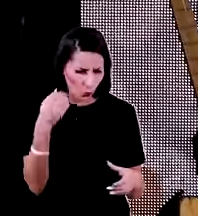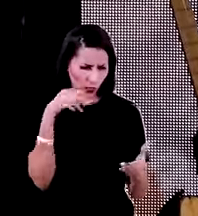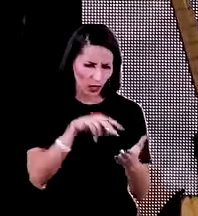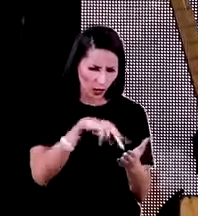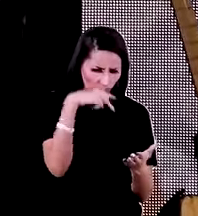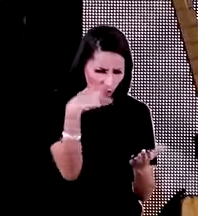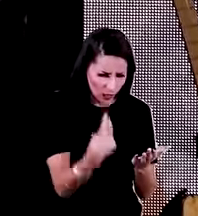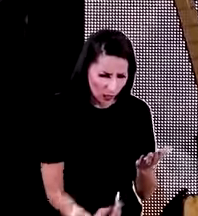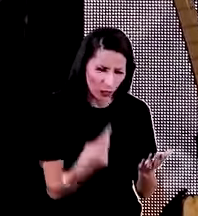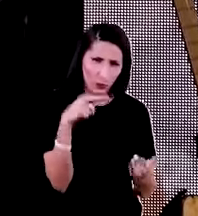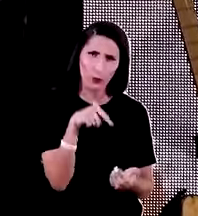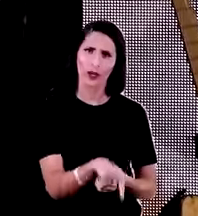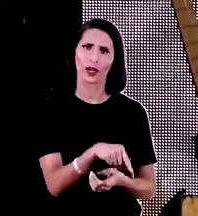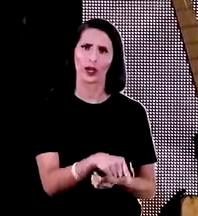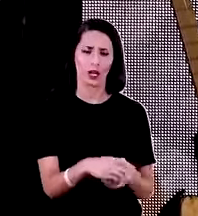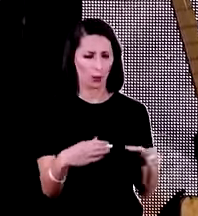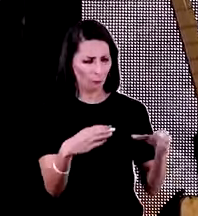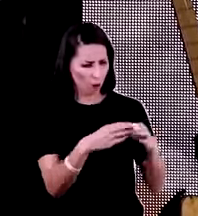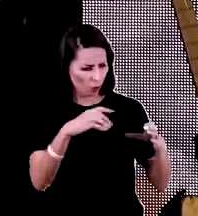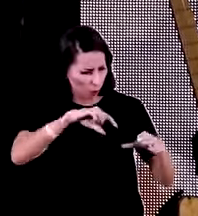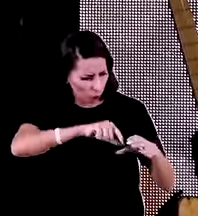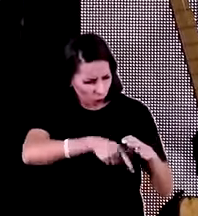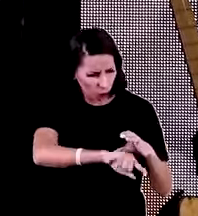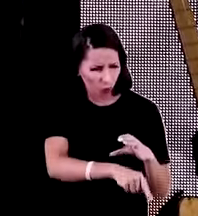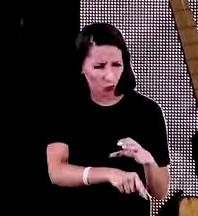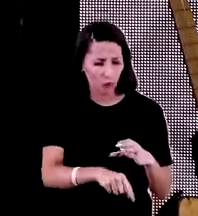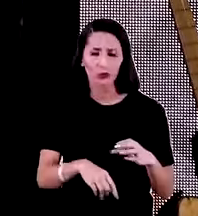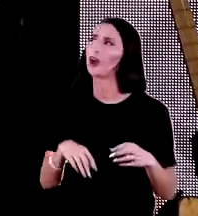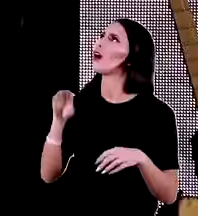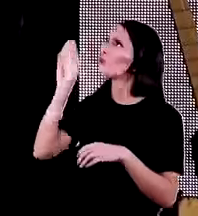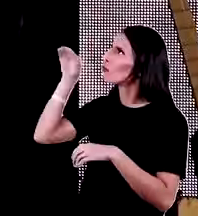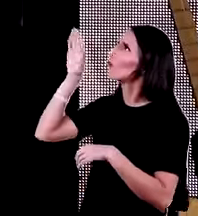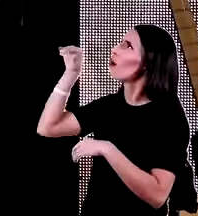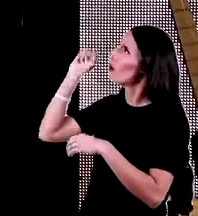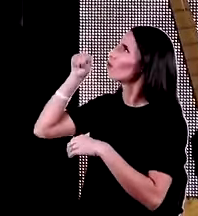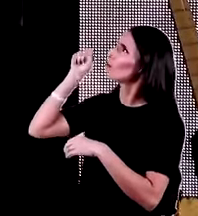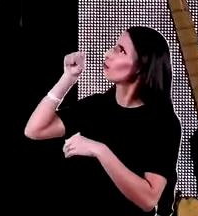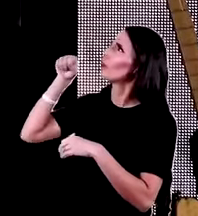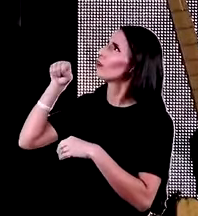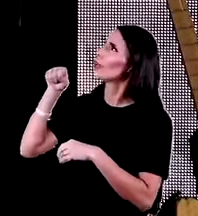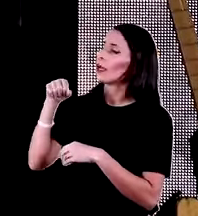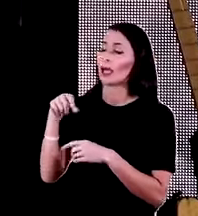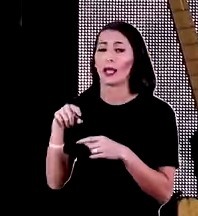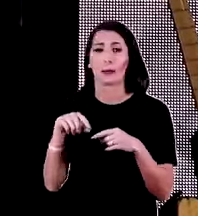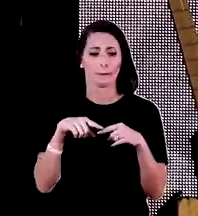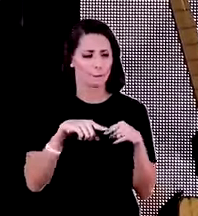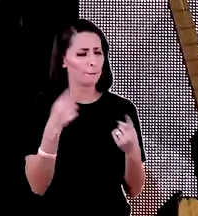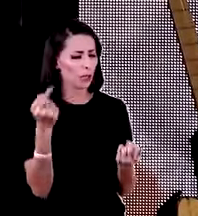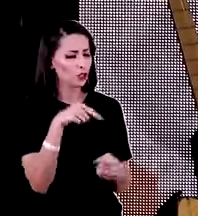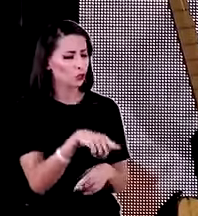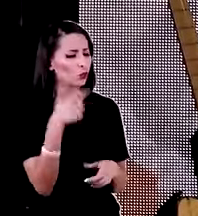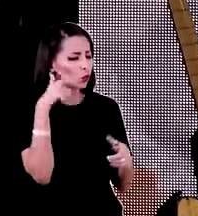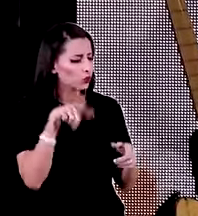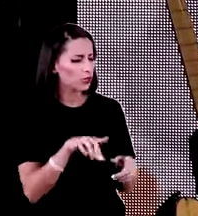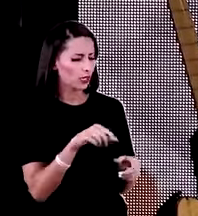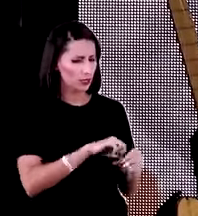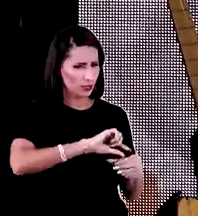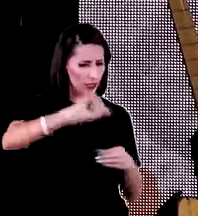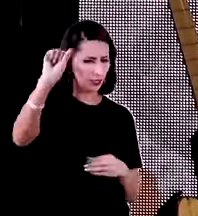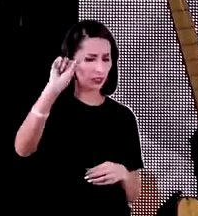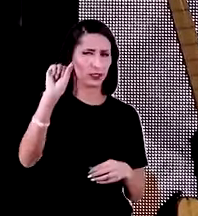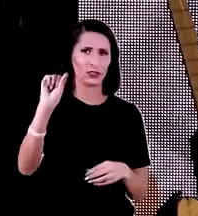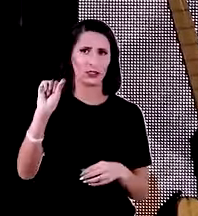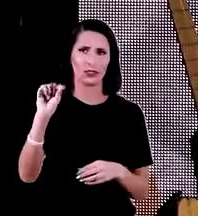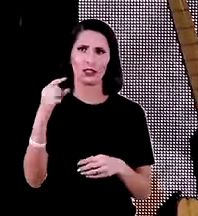buraco fundo desse jeito. Ele foi. Ele fez, mas você vai conseguir sair. Com fé em Deus, tu vai sair. E foi-se